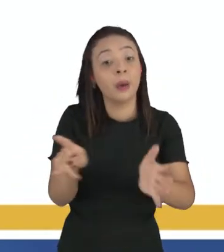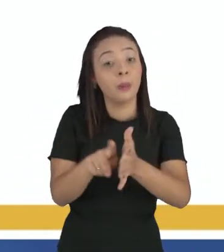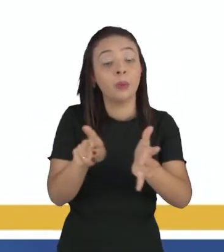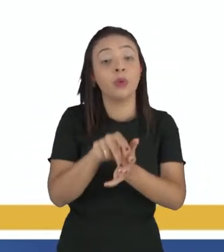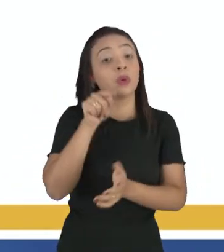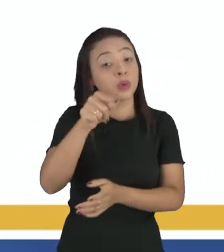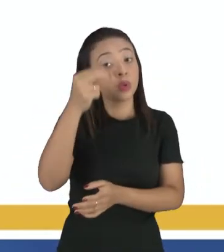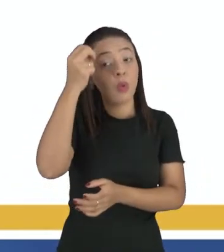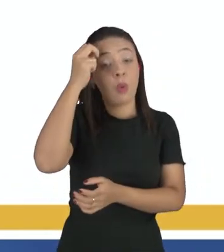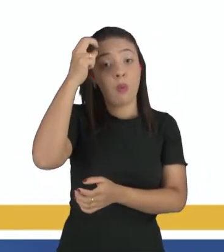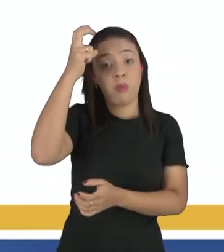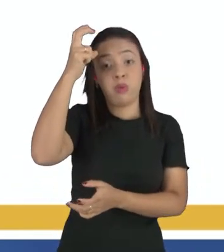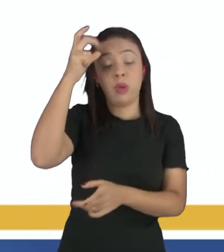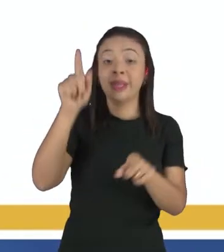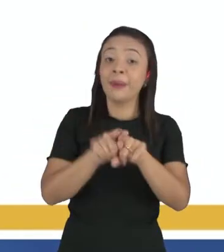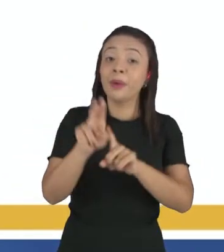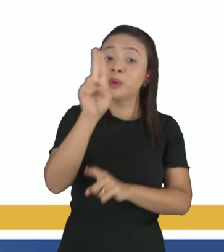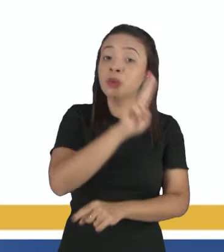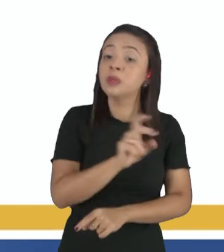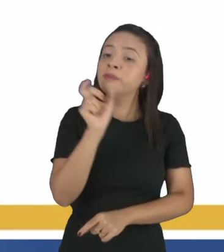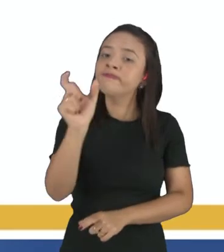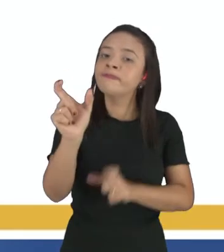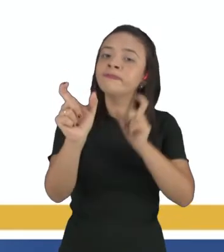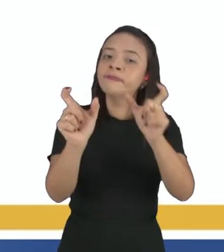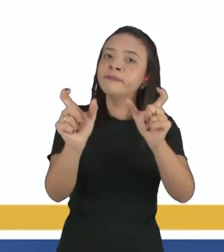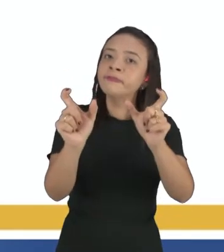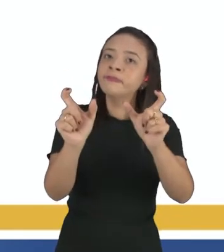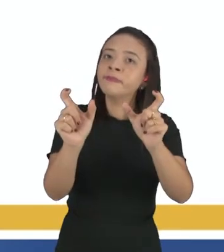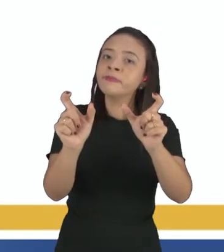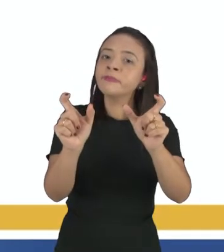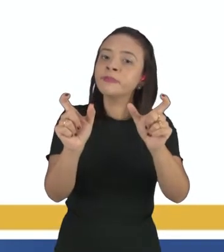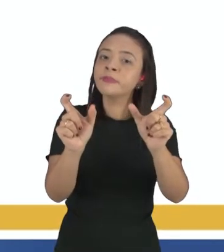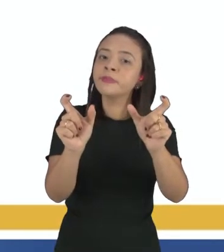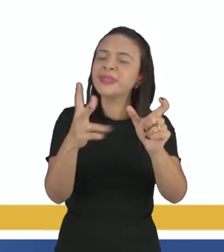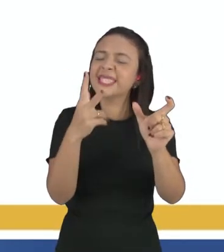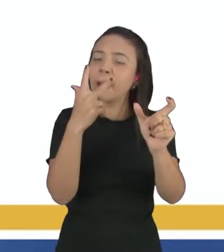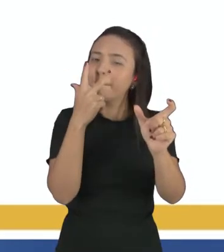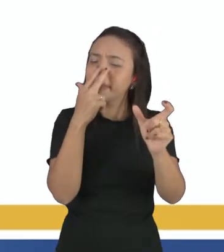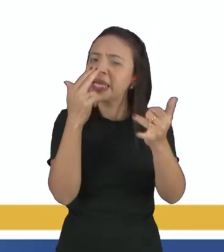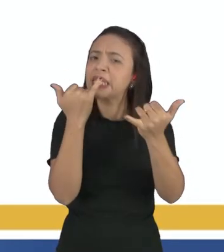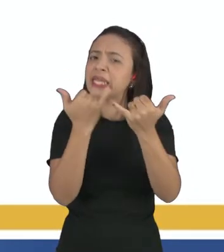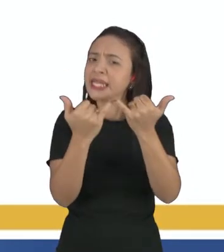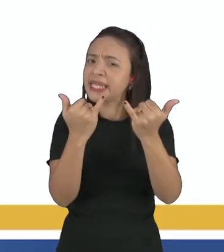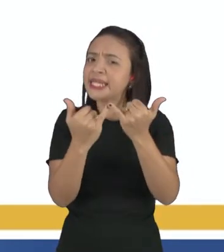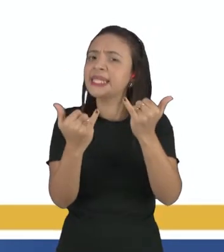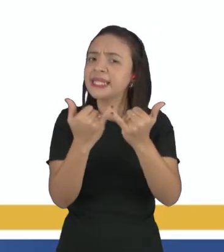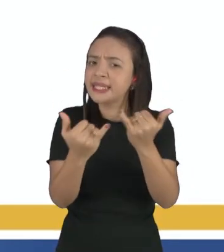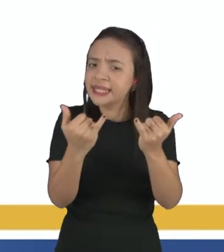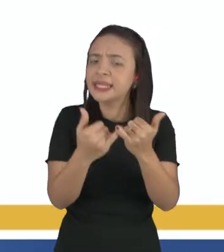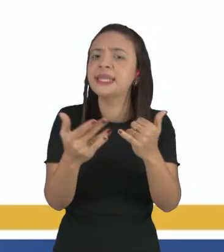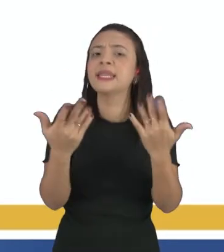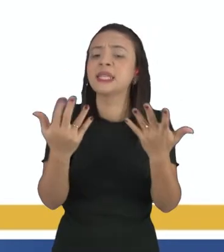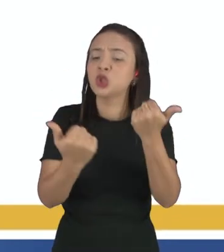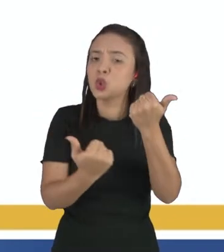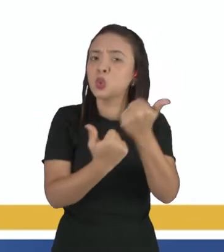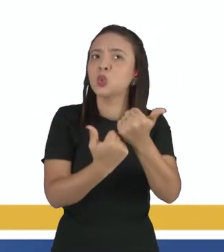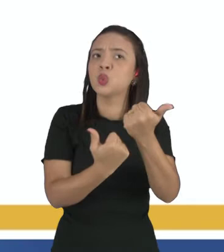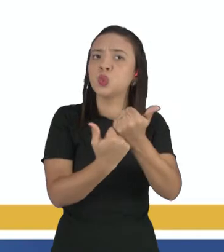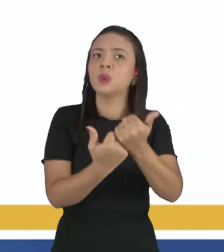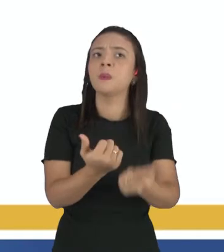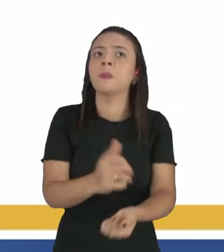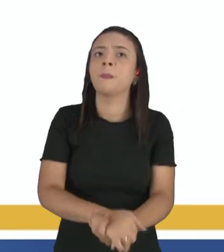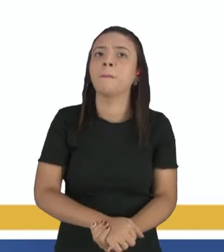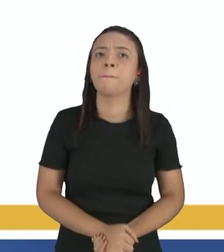discurso. Procure palavras do mesmo radical, ou seja, parecida com a palavra que você quer usar,